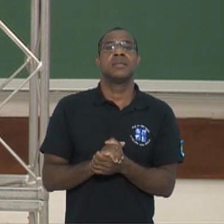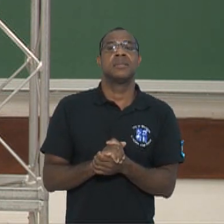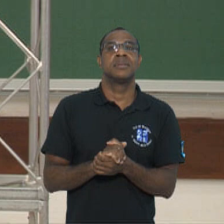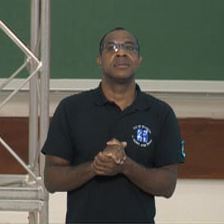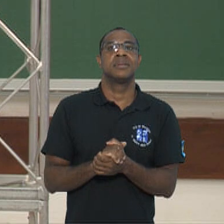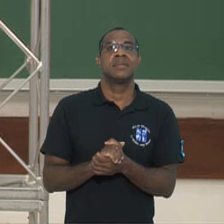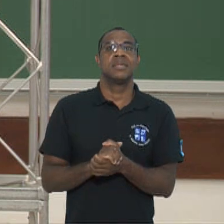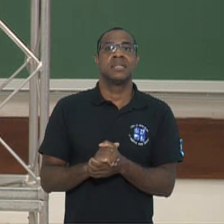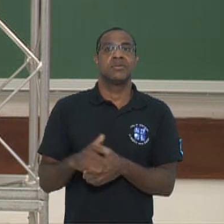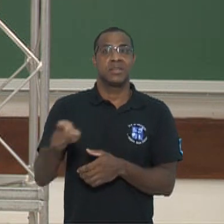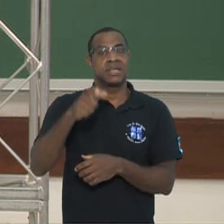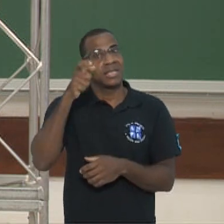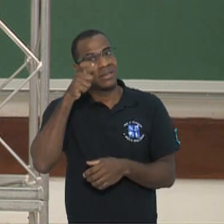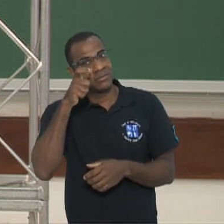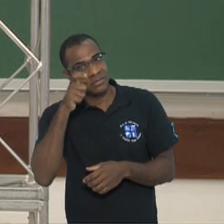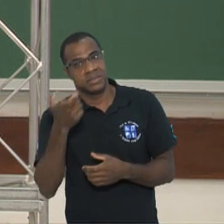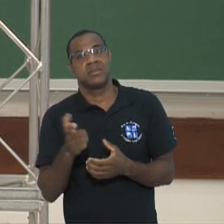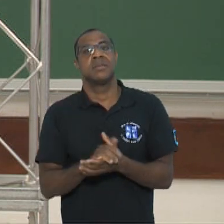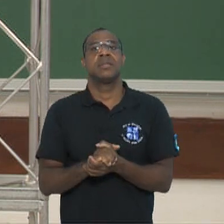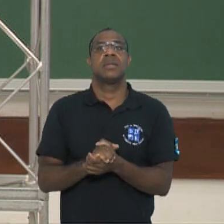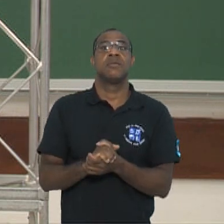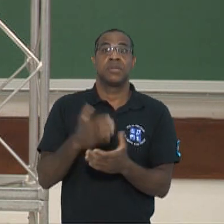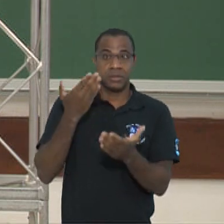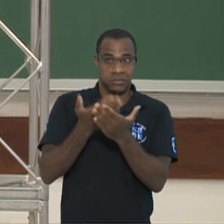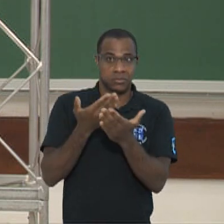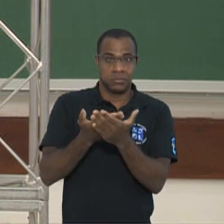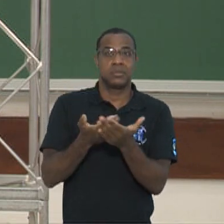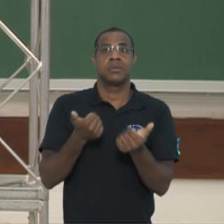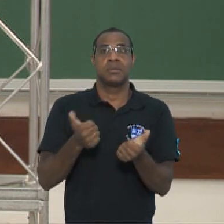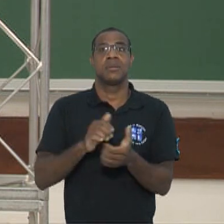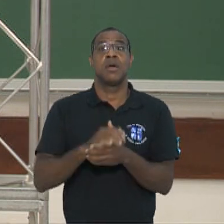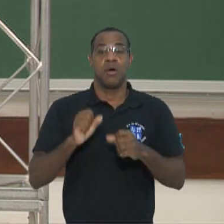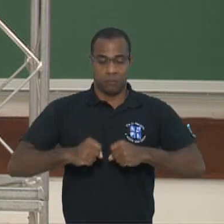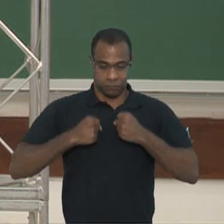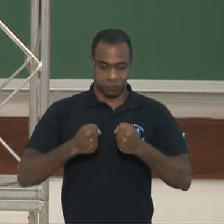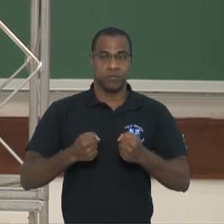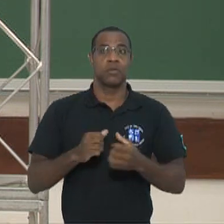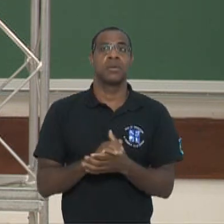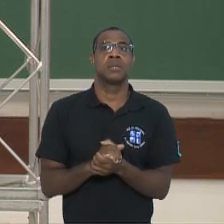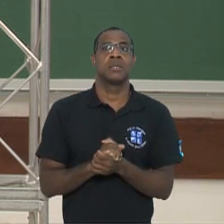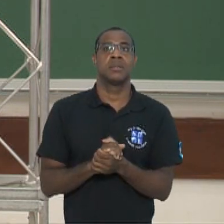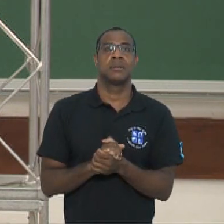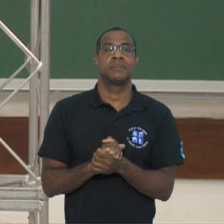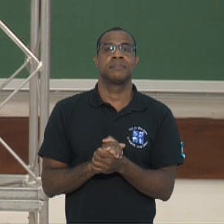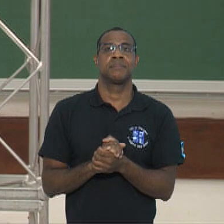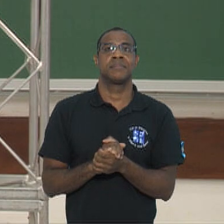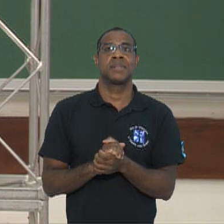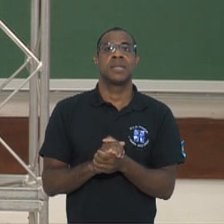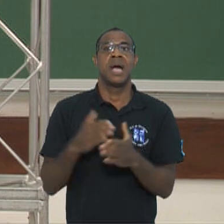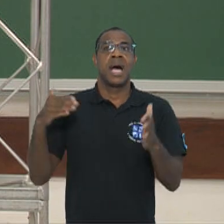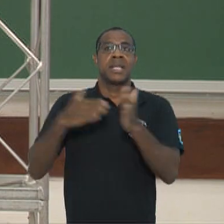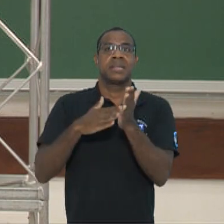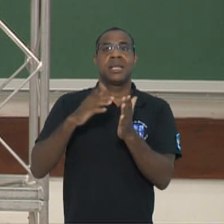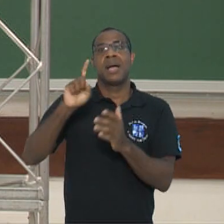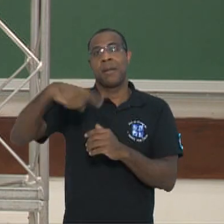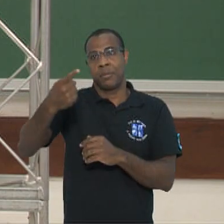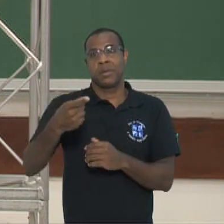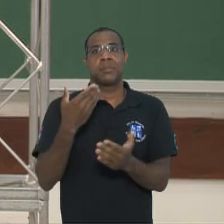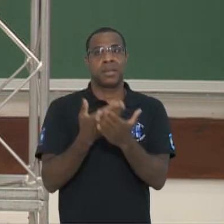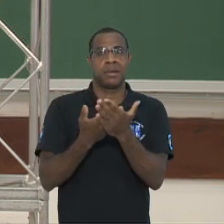sempre termina nossa aula e nosso jargão. Foco no estudo, hein, galerinha? Força aí, um pouquinho de fé, não faz mal a ninguém. Até a próxima, valeu!